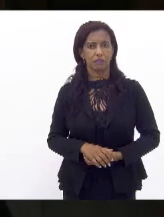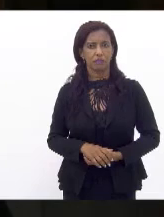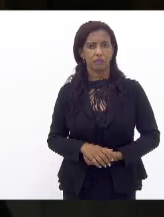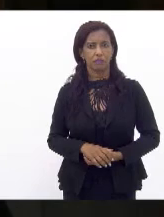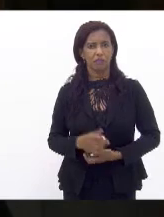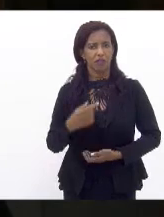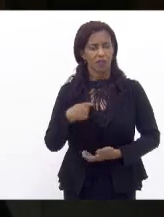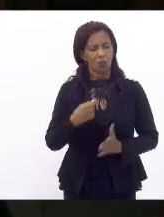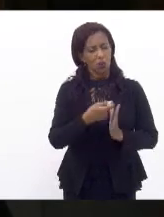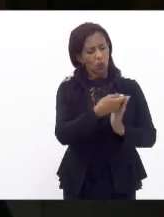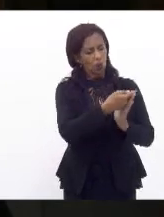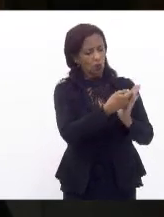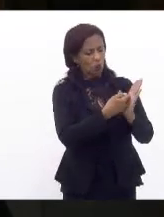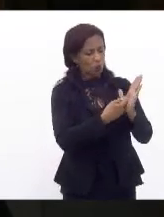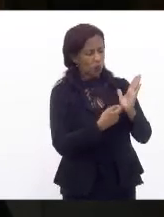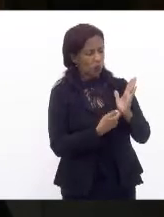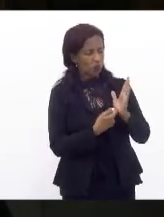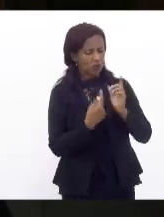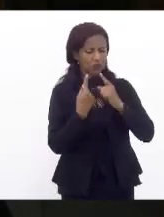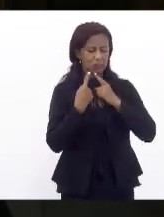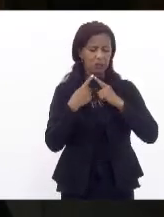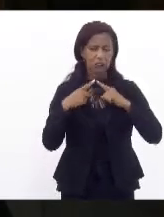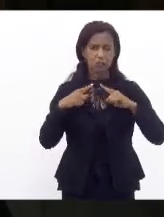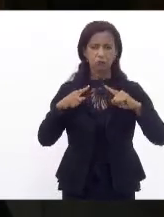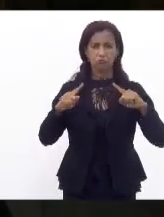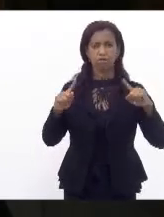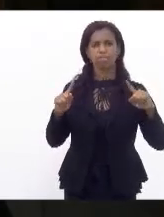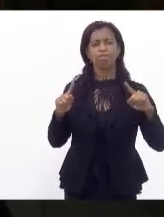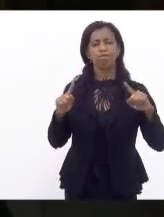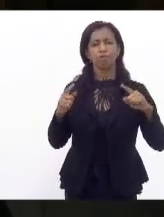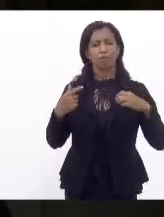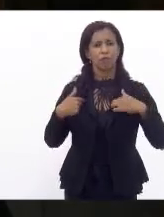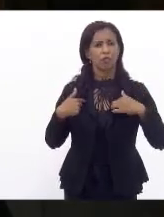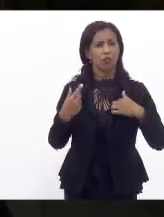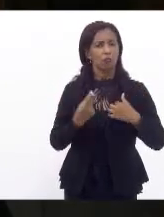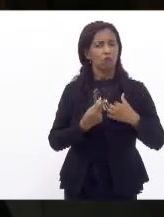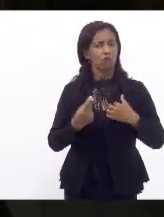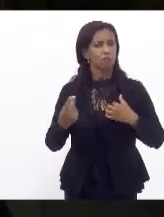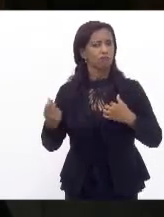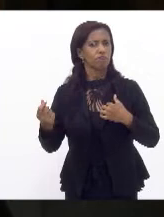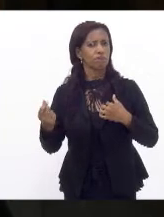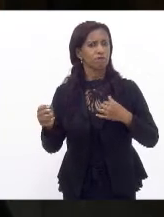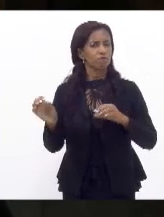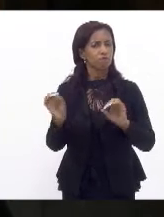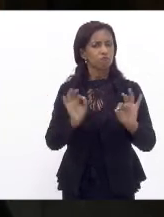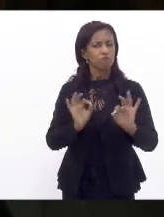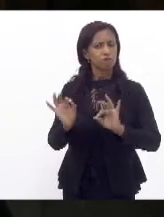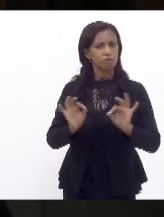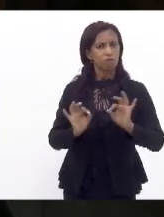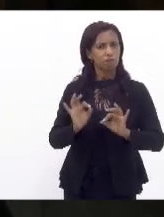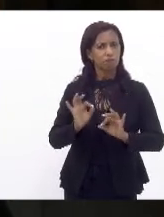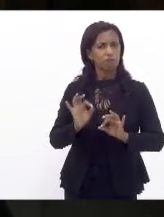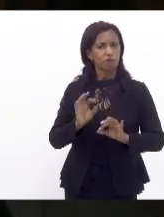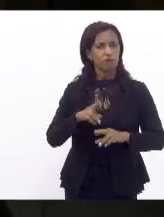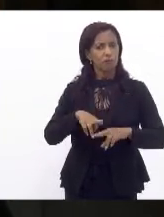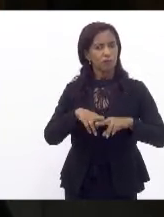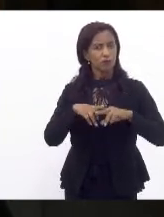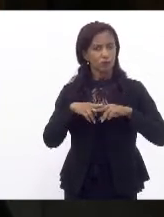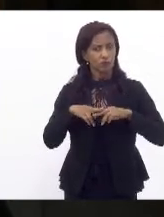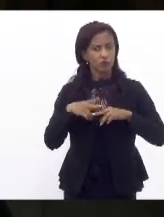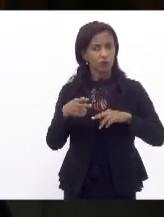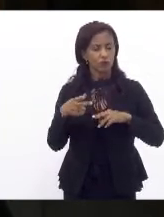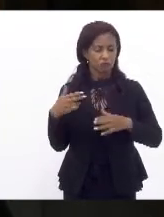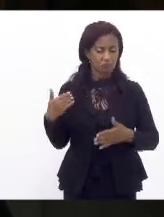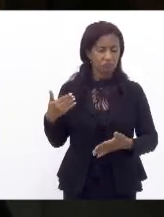formatei um discurso para que eu não saia de maneira alguma das razões necessárias que